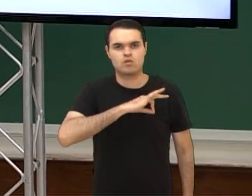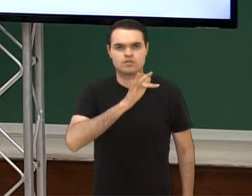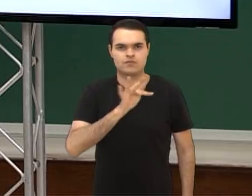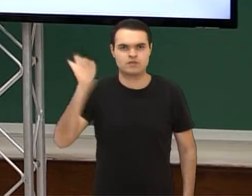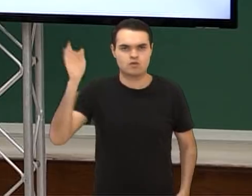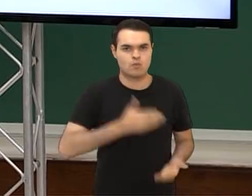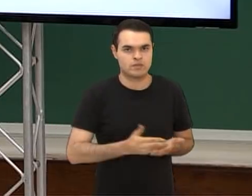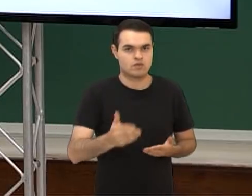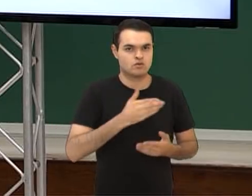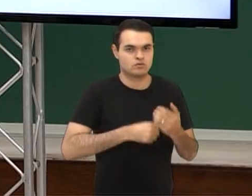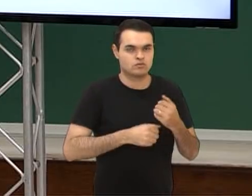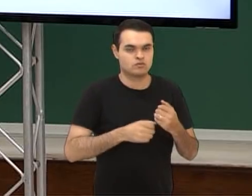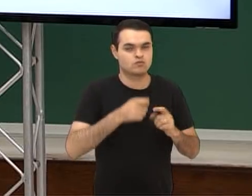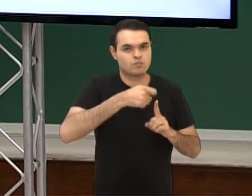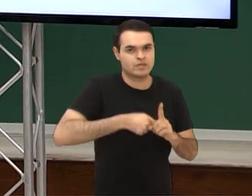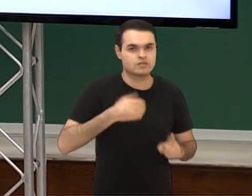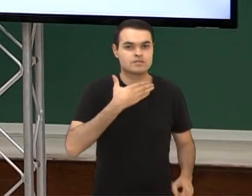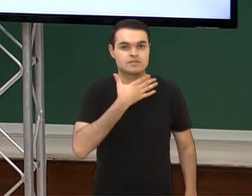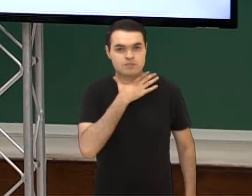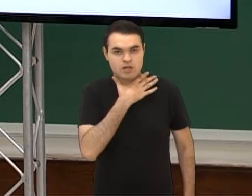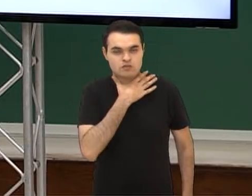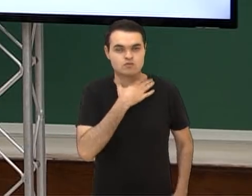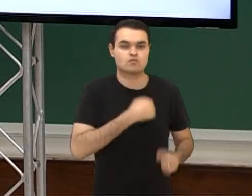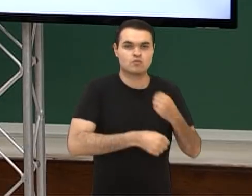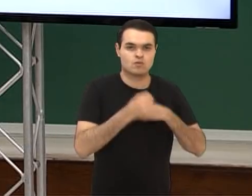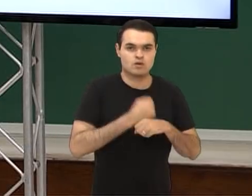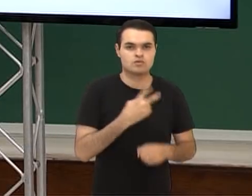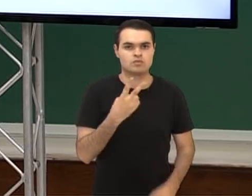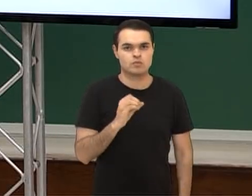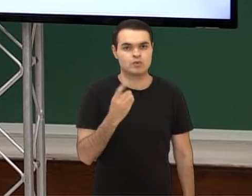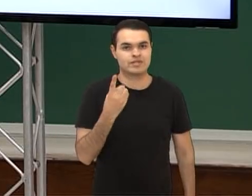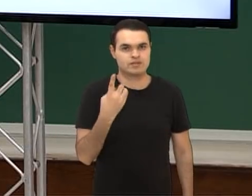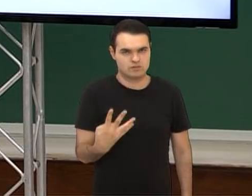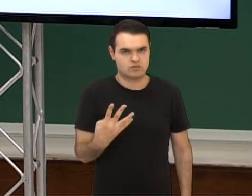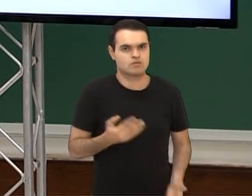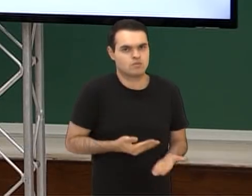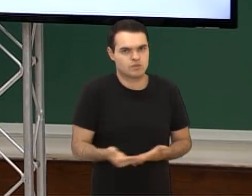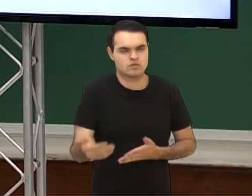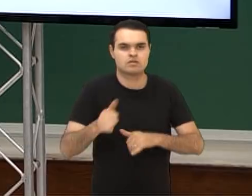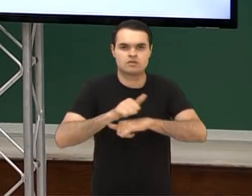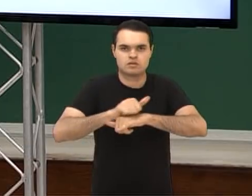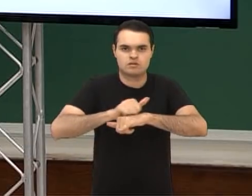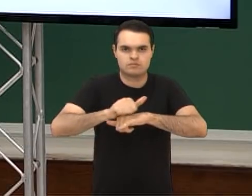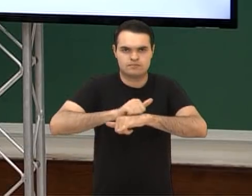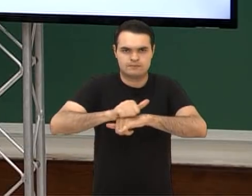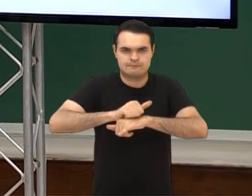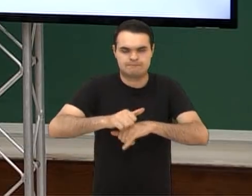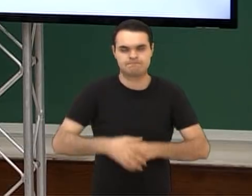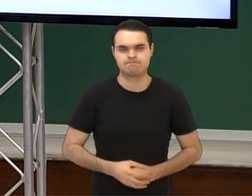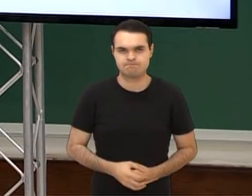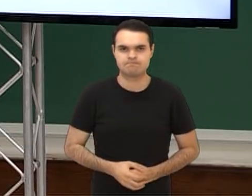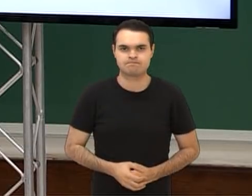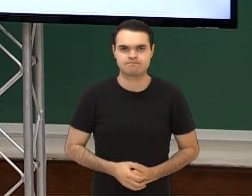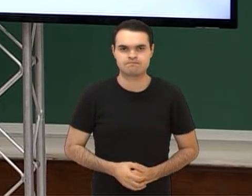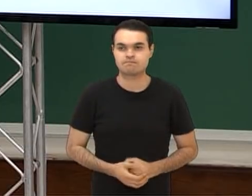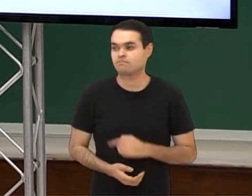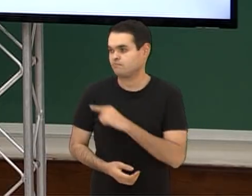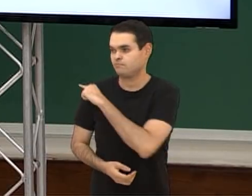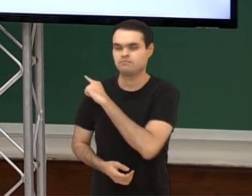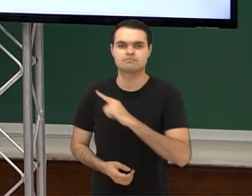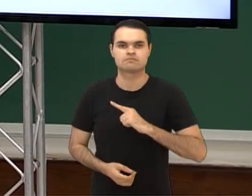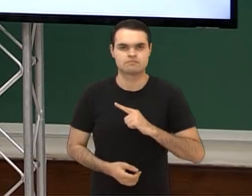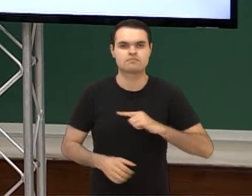março de 2014. Março de 2014 teve início a Operação Lava Jato. Aqui, então, você